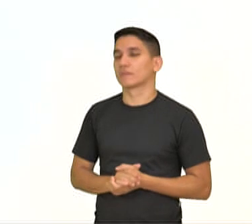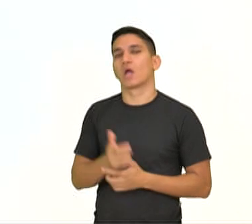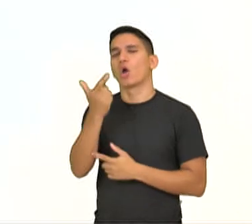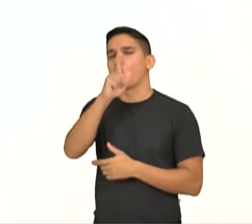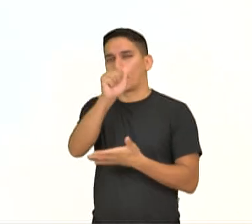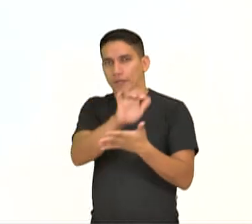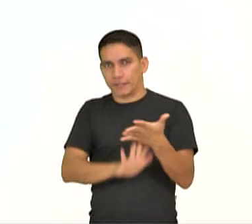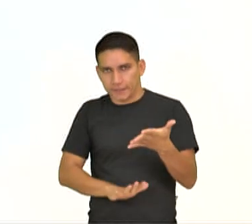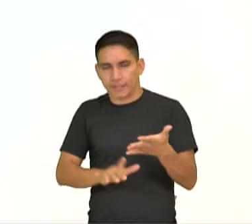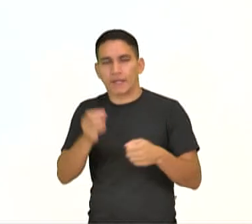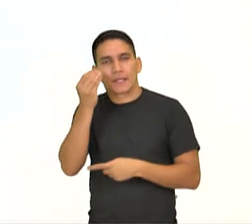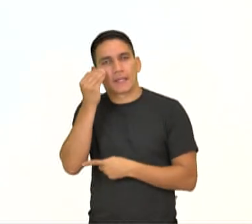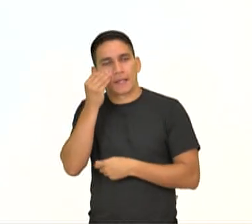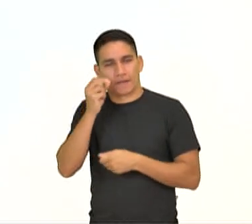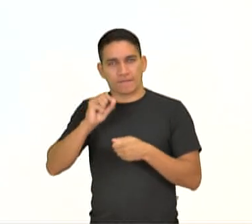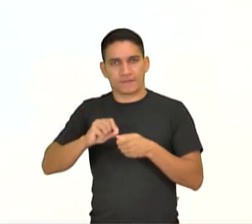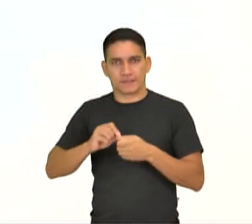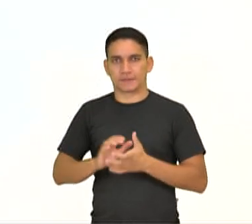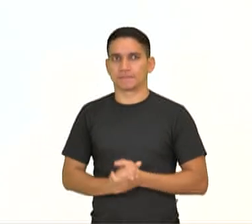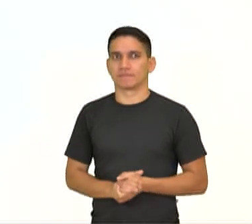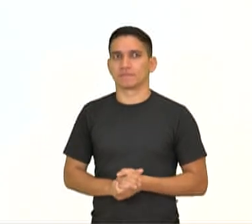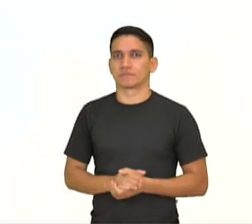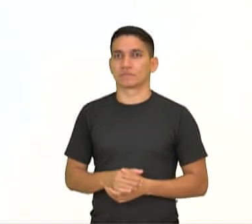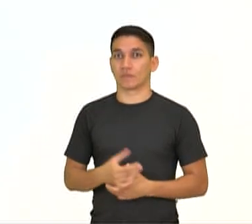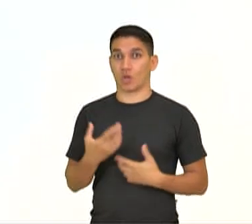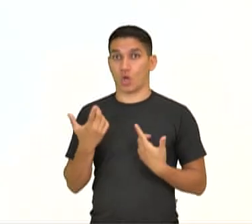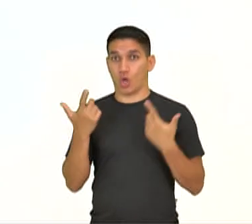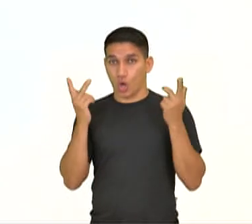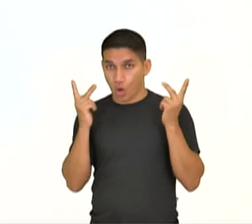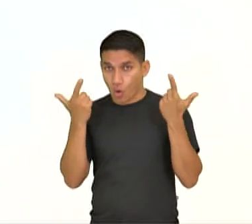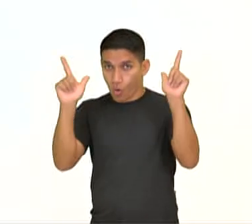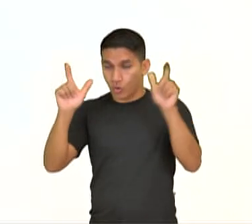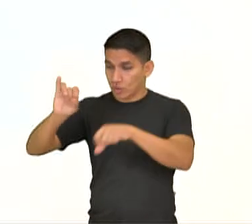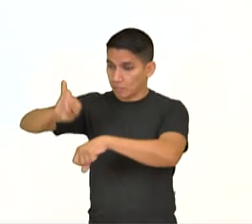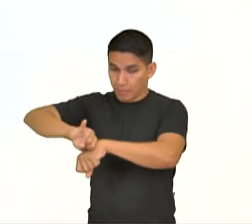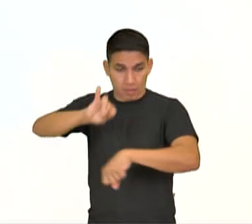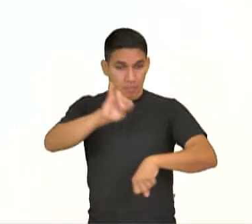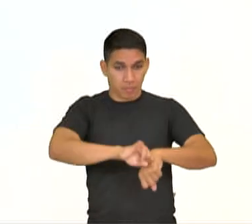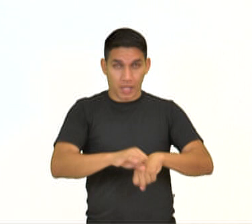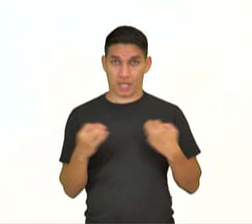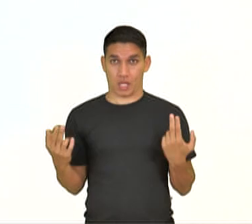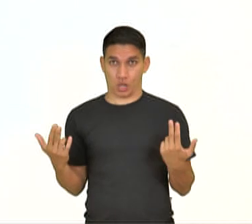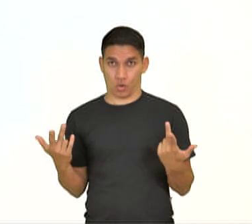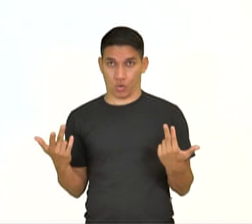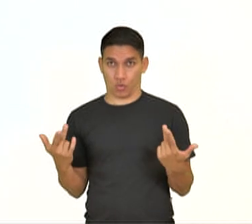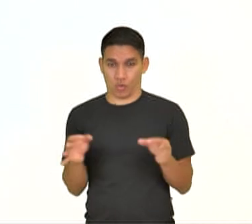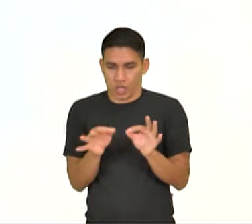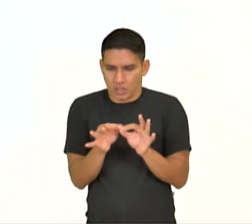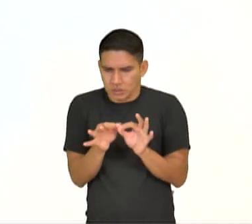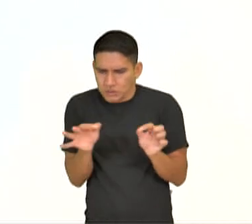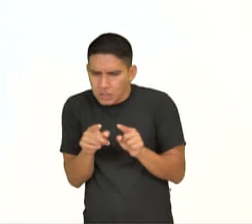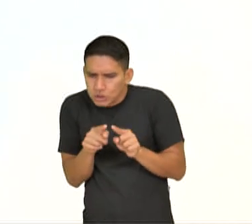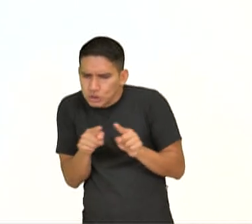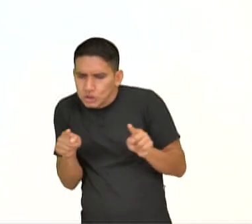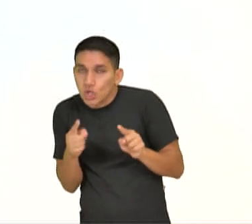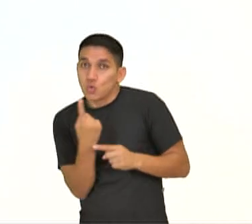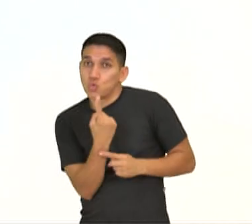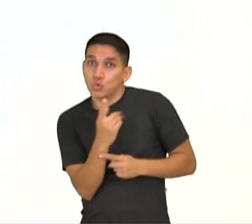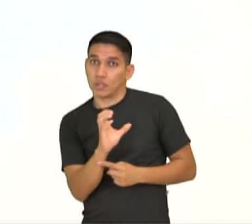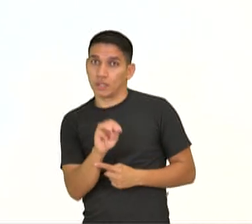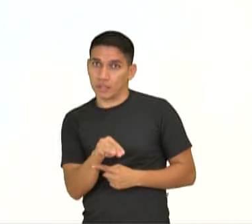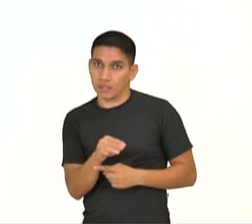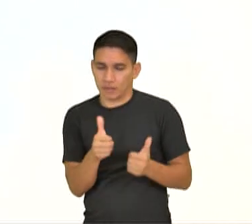exercício para vocês trabalharem. Duas cargas pontuais iguais, quando colocadas a uma distância de 1 centímetro, uma